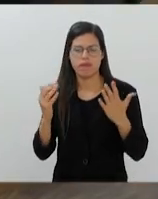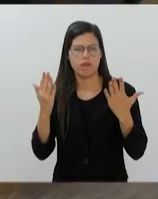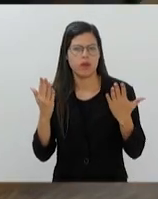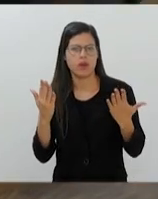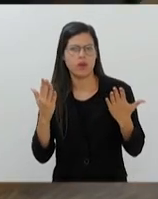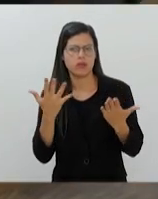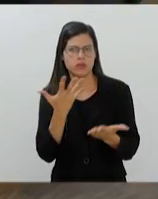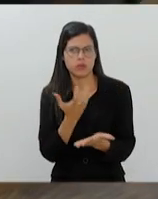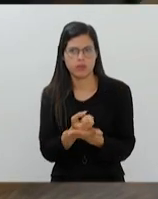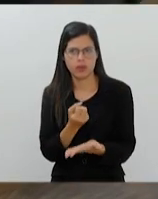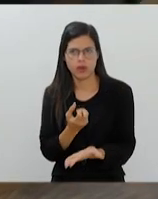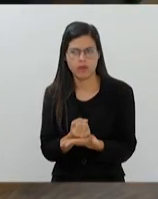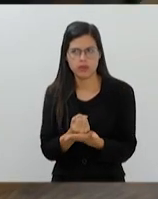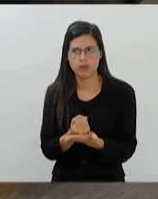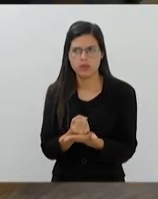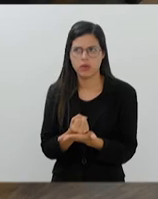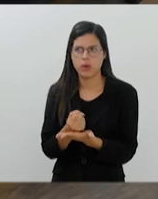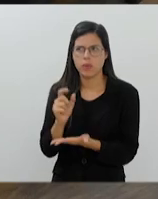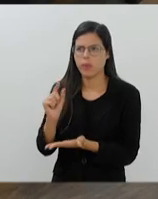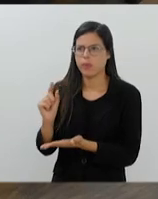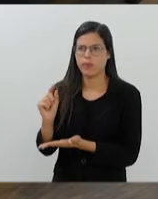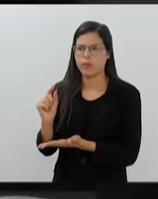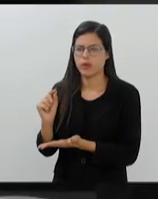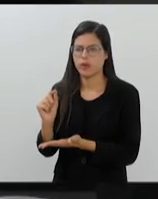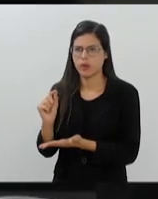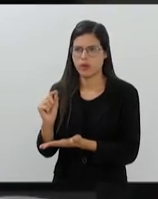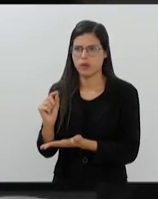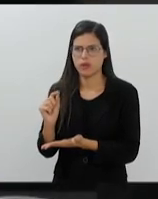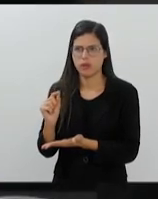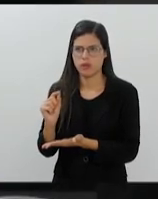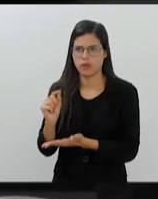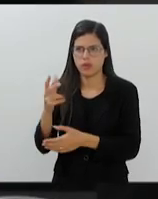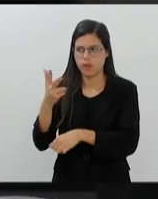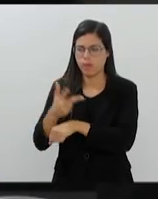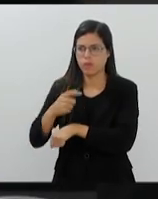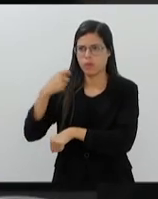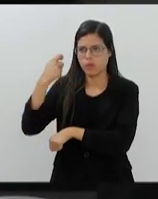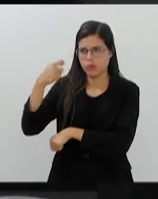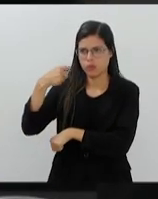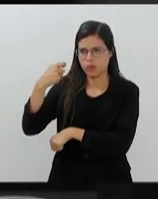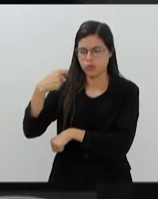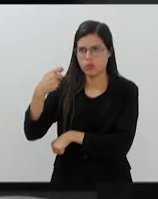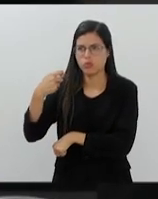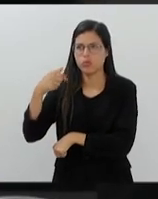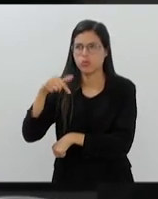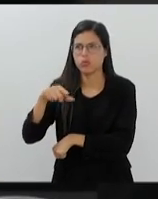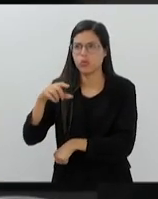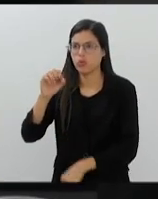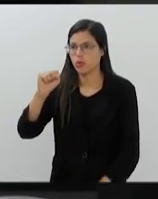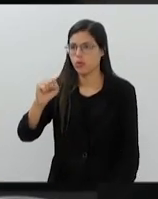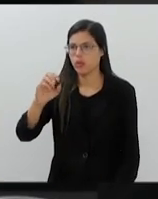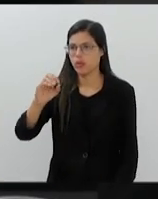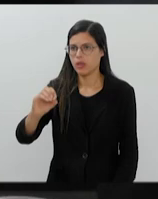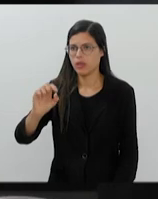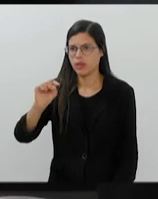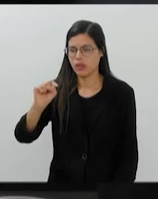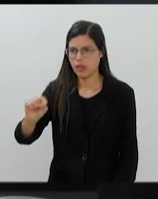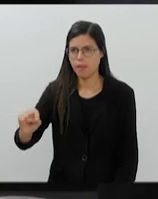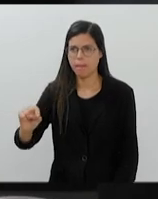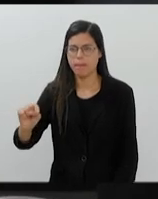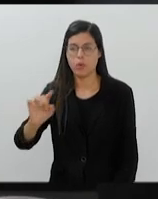uma inserção no rádio que que é aqu é um videocast aham que custava 80.000